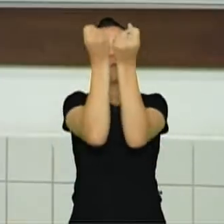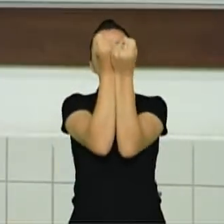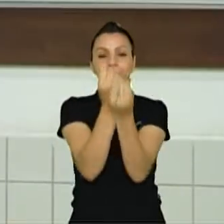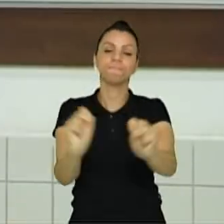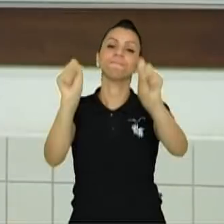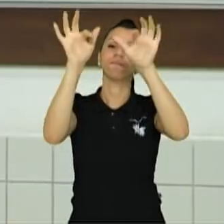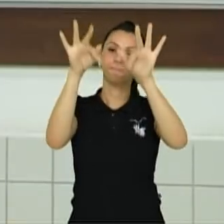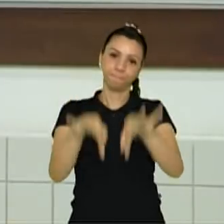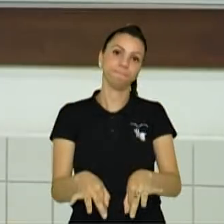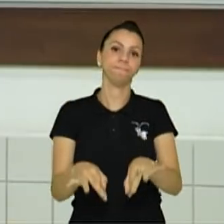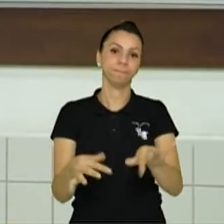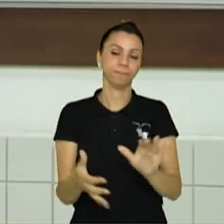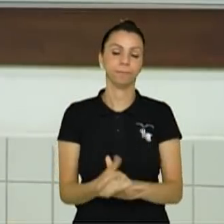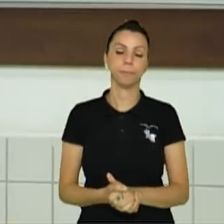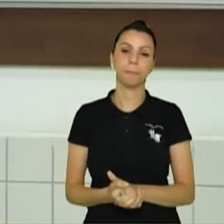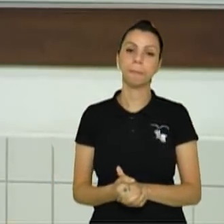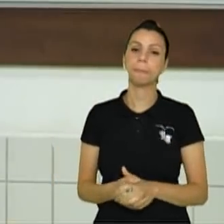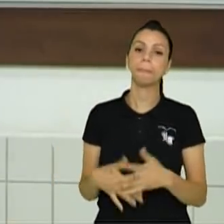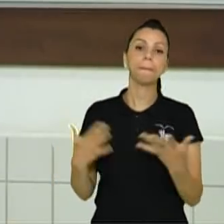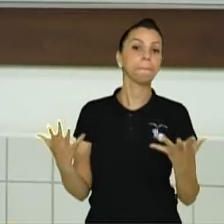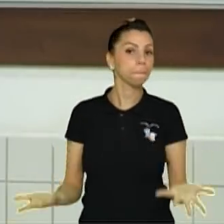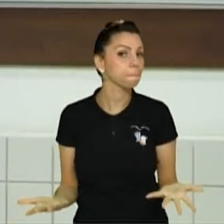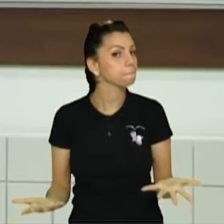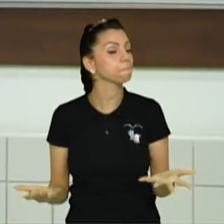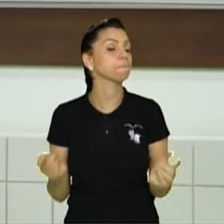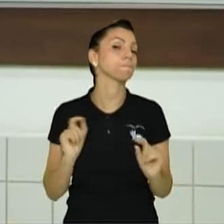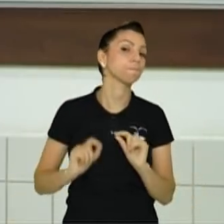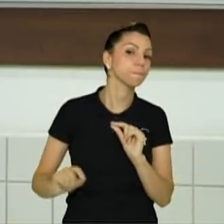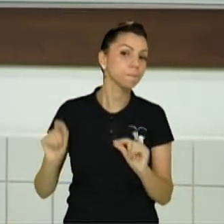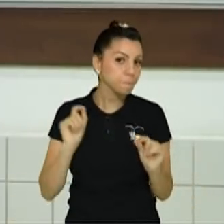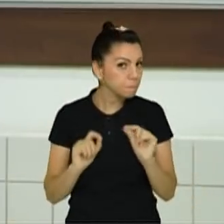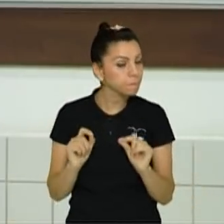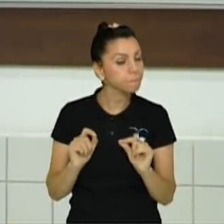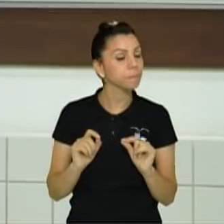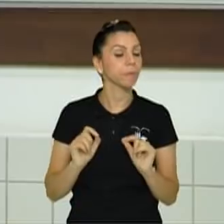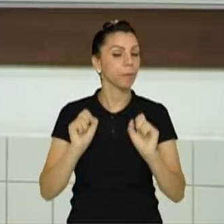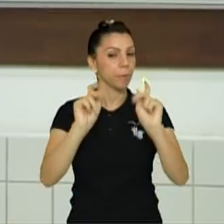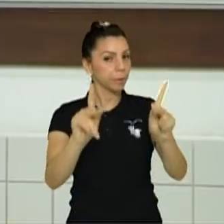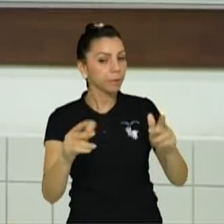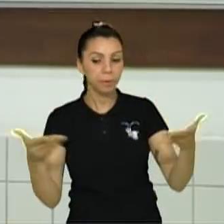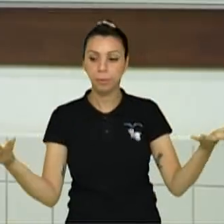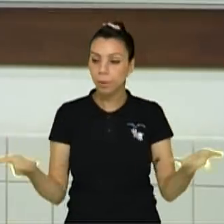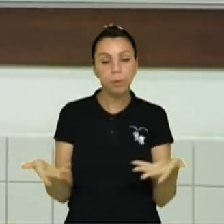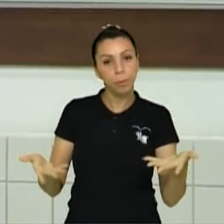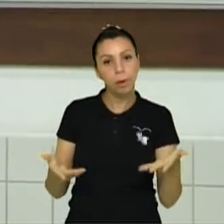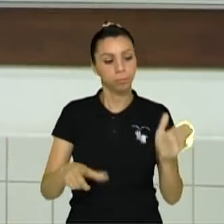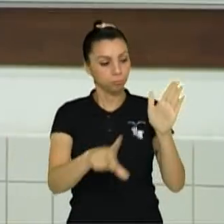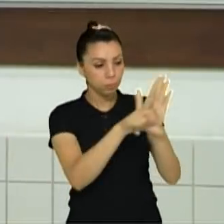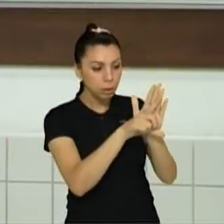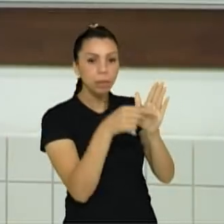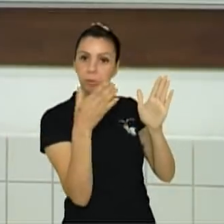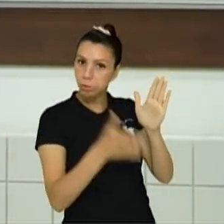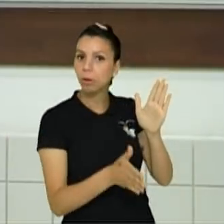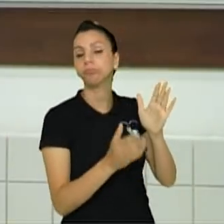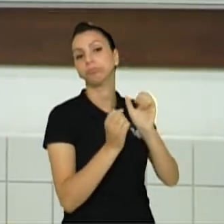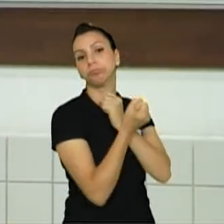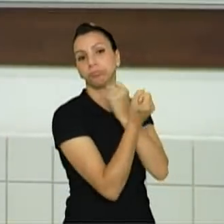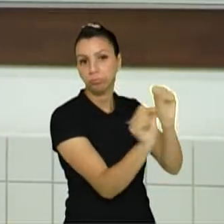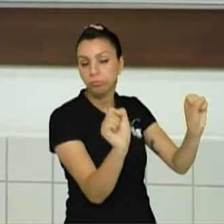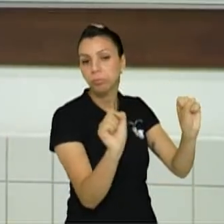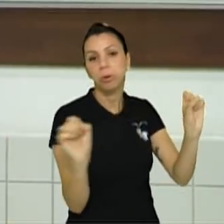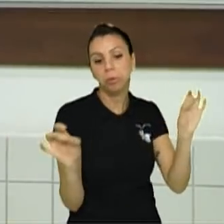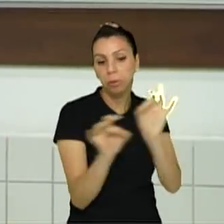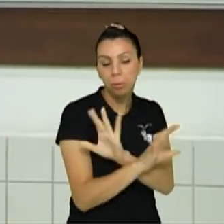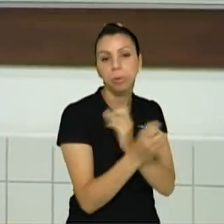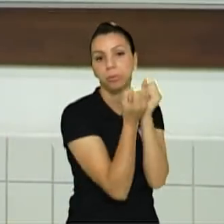para recém-libertos. A grande questão é a seguinte, tá, e agora? Recém-libertos, acabou a escravidão